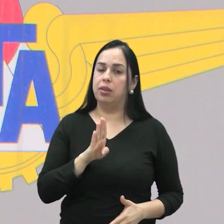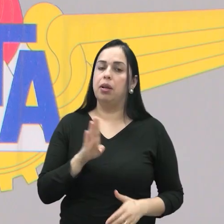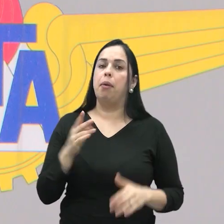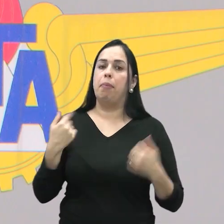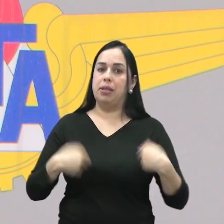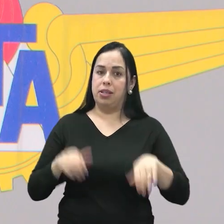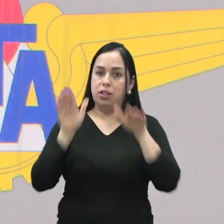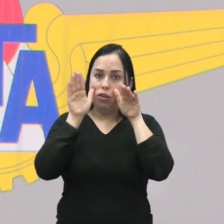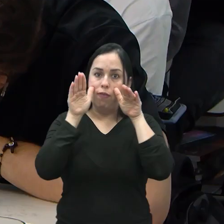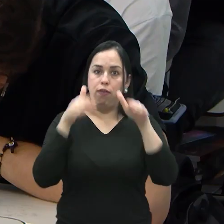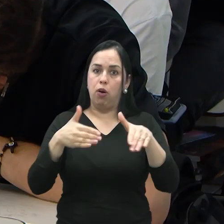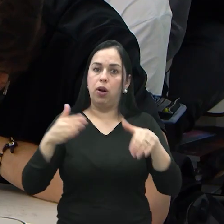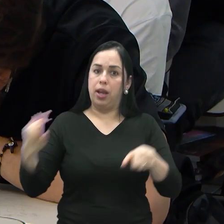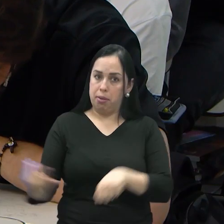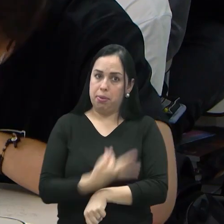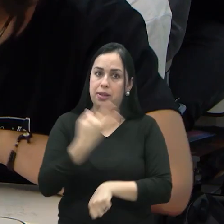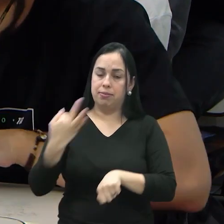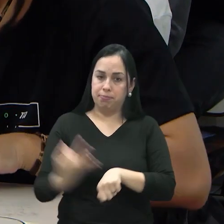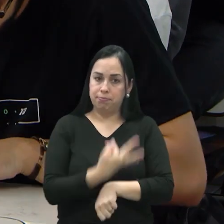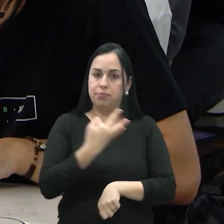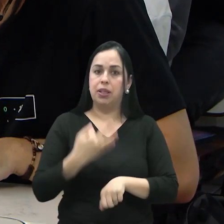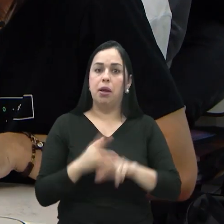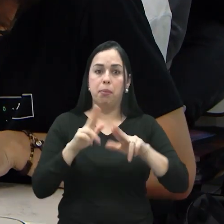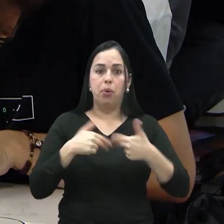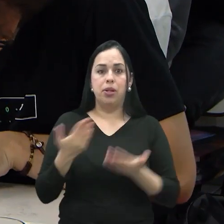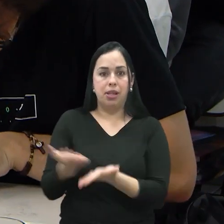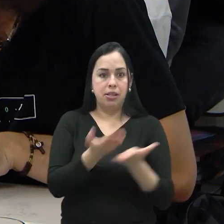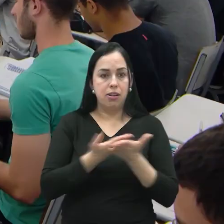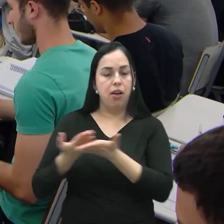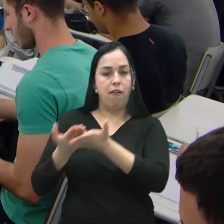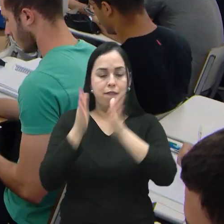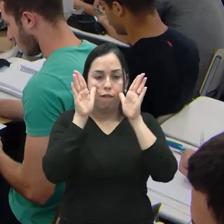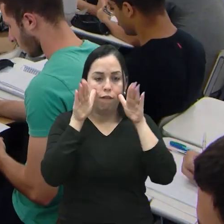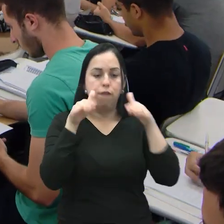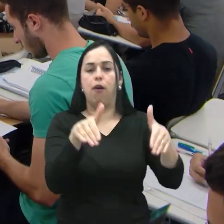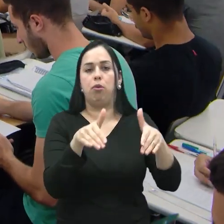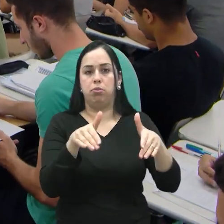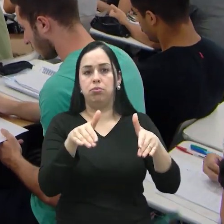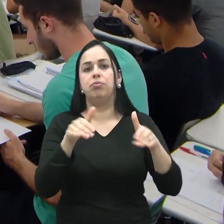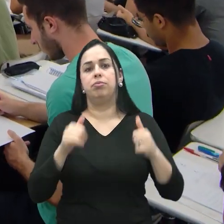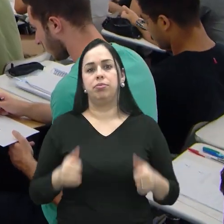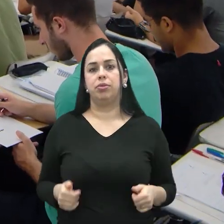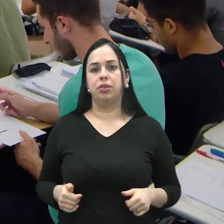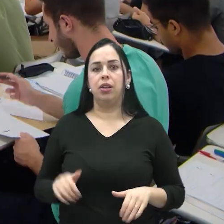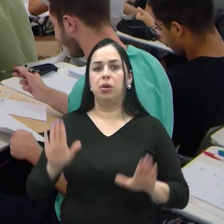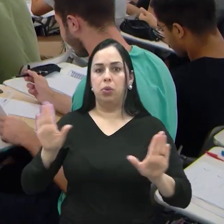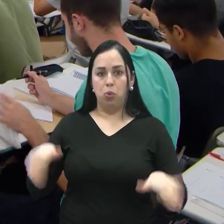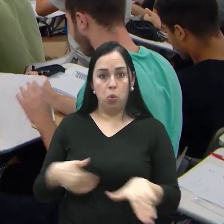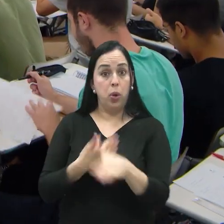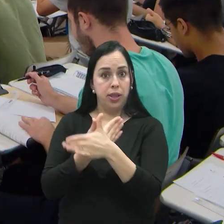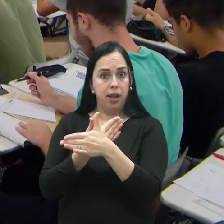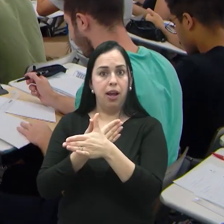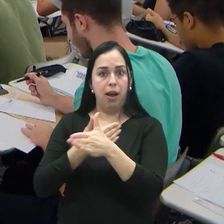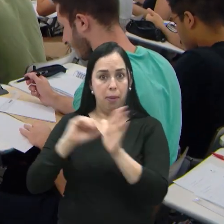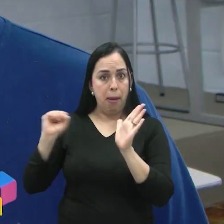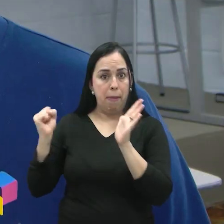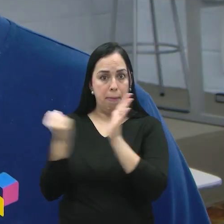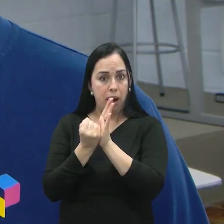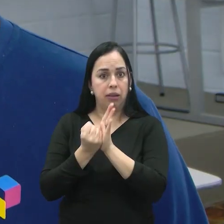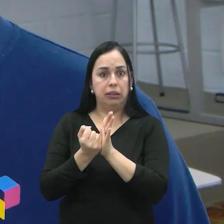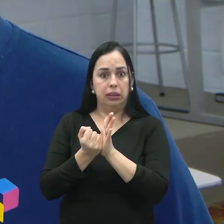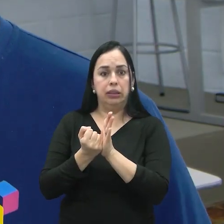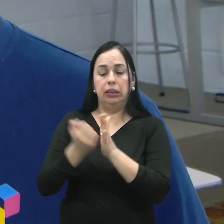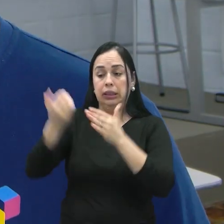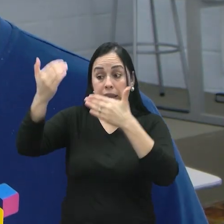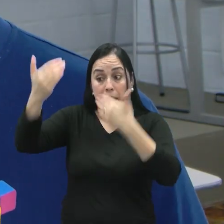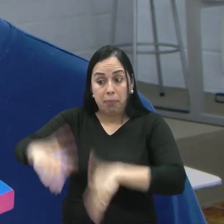mais difíceis do país, é preciso ter foco e dedicação. E as aulas dessa turma são voltadas para esse desafio. O ITA tem